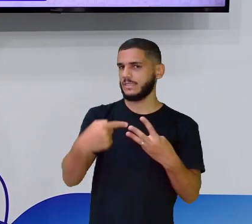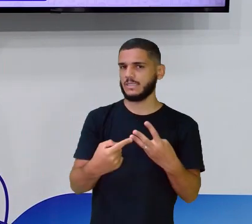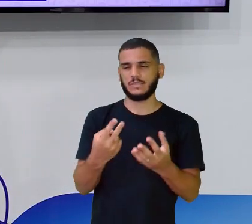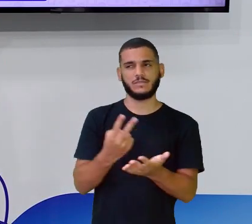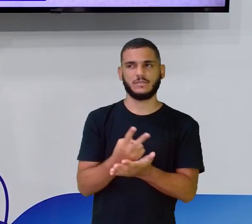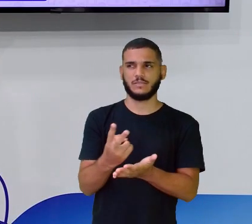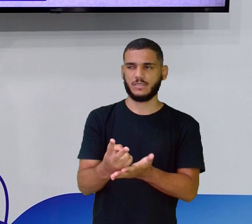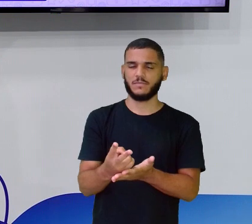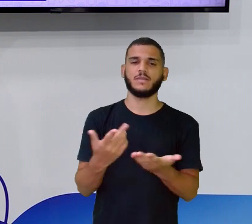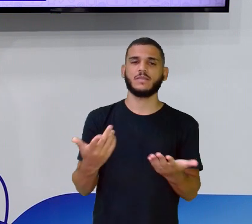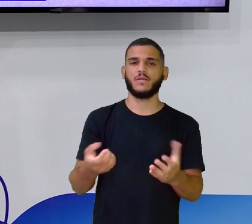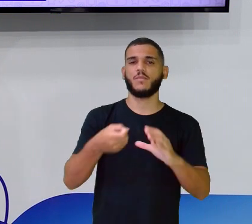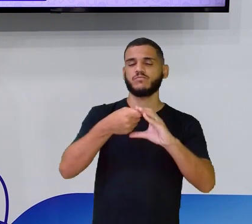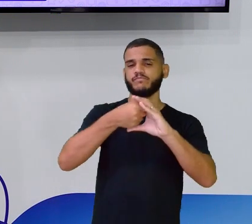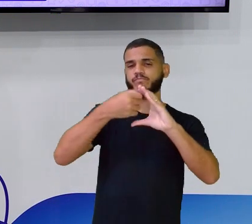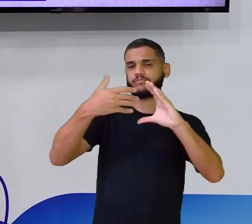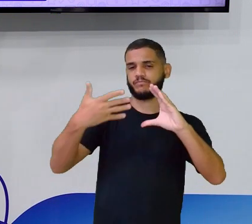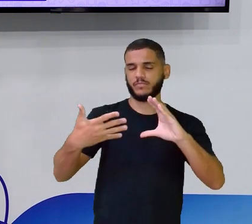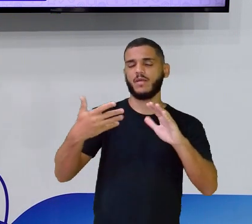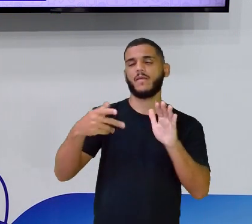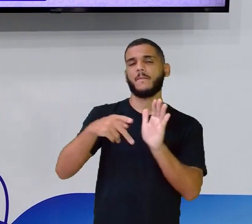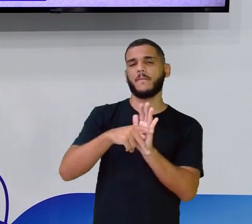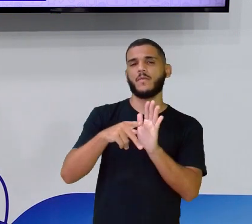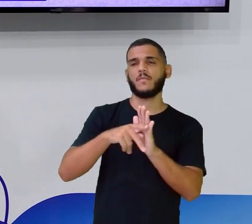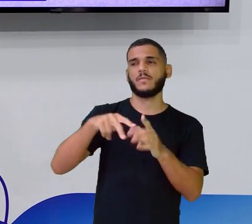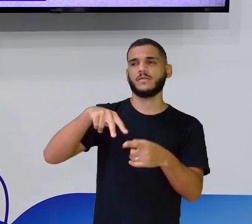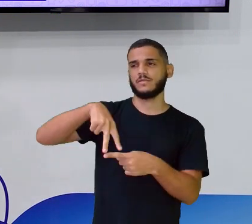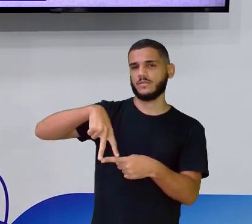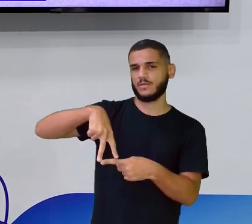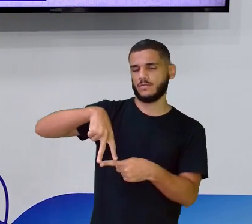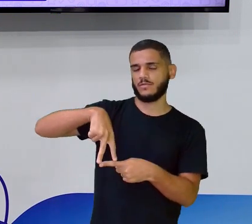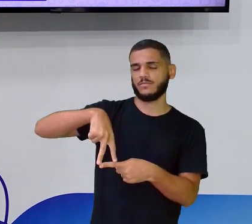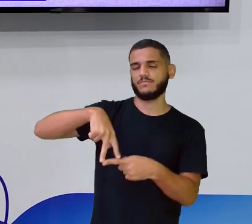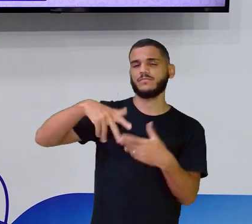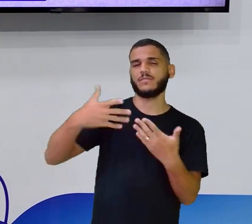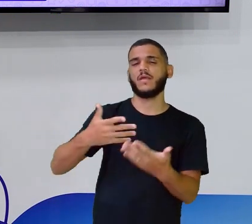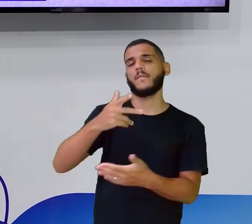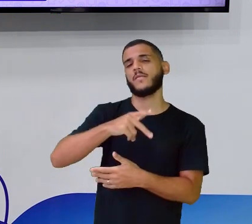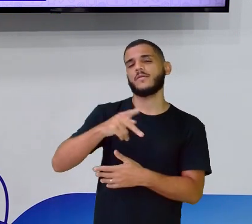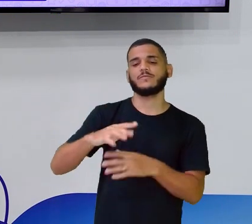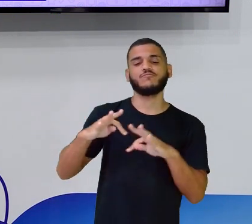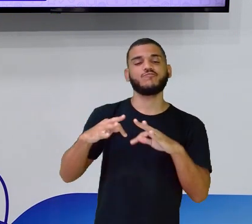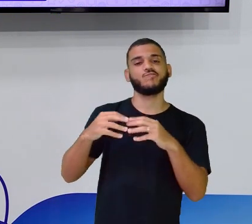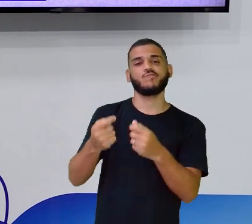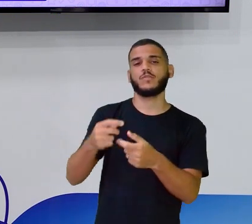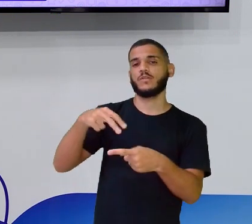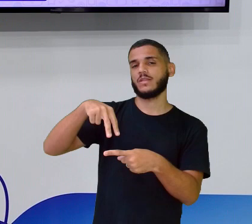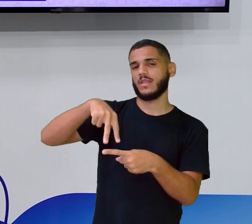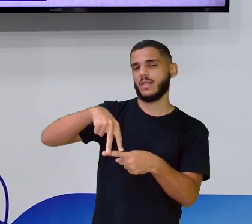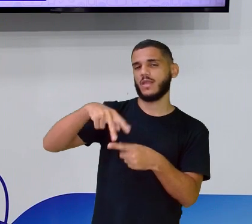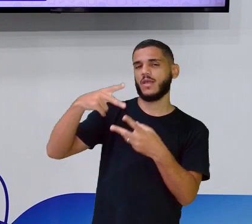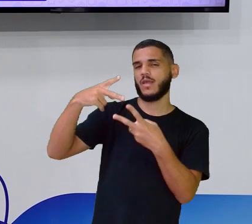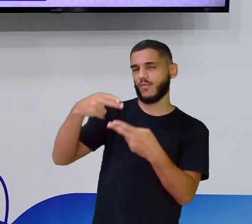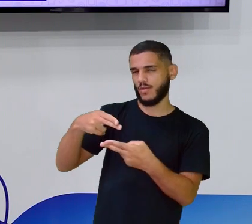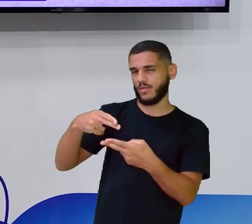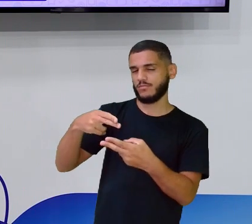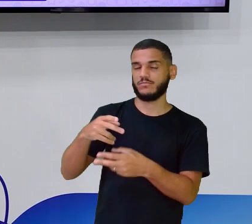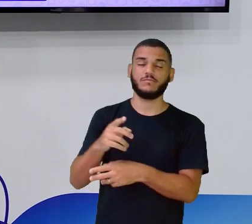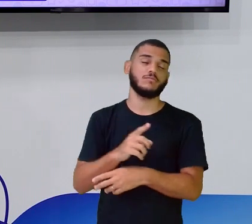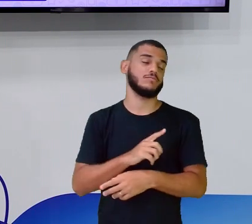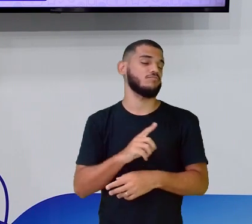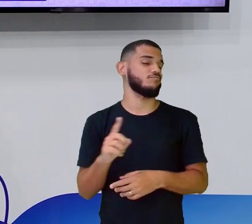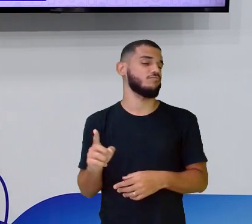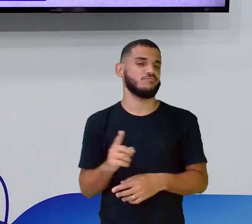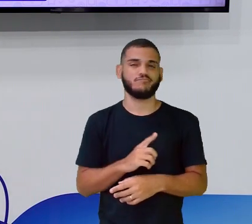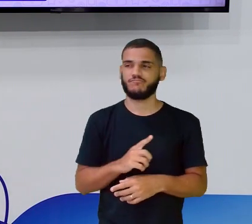a classificação dos triângulos quanto aos lados. Professora, todos os triângulos são iguais? Não